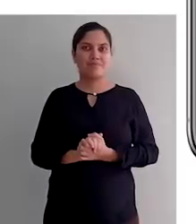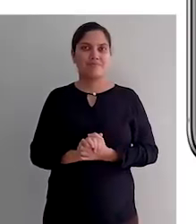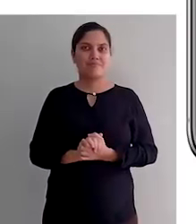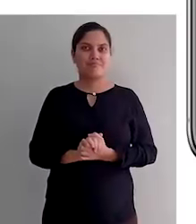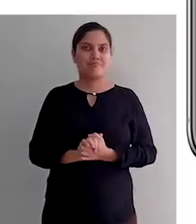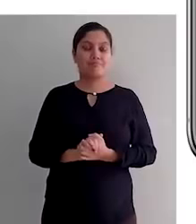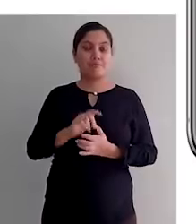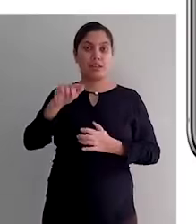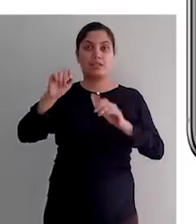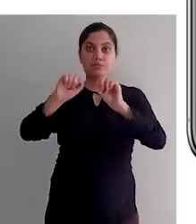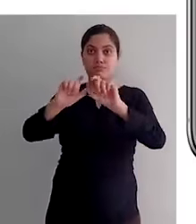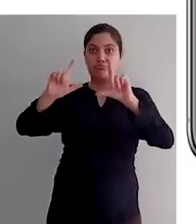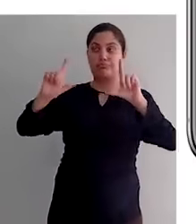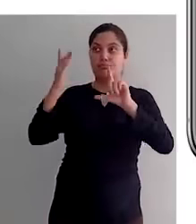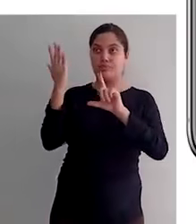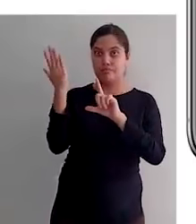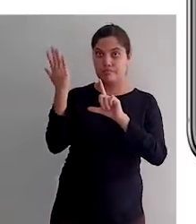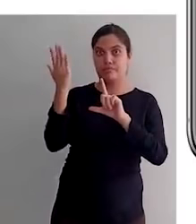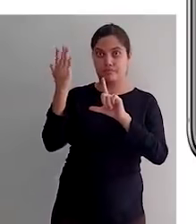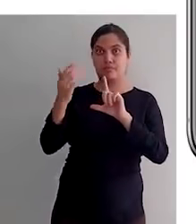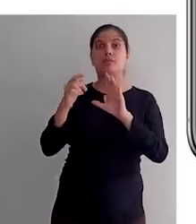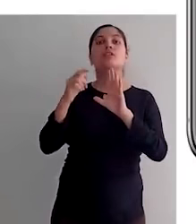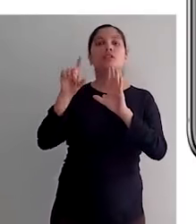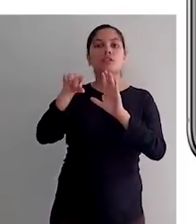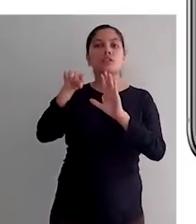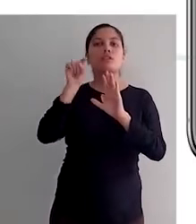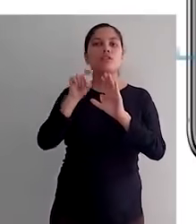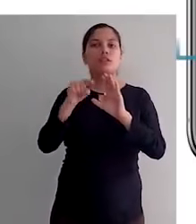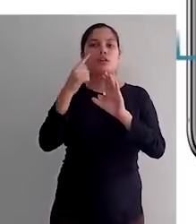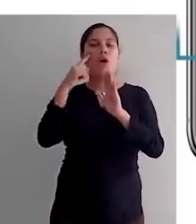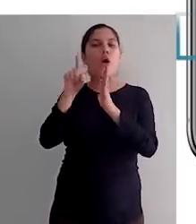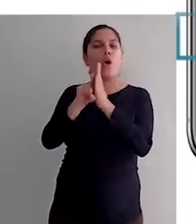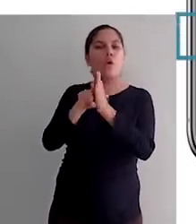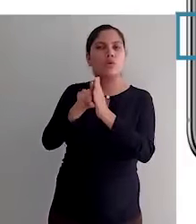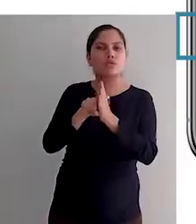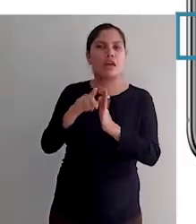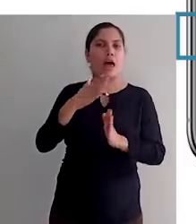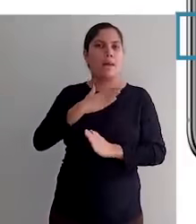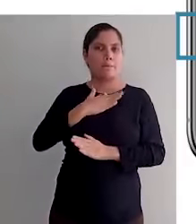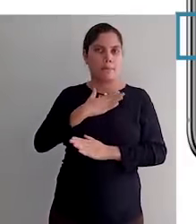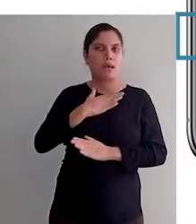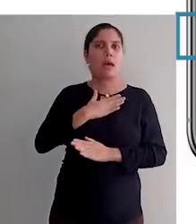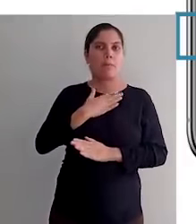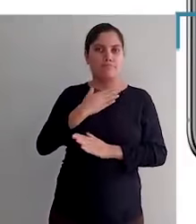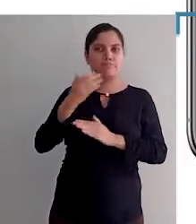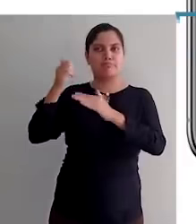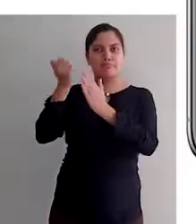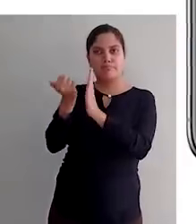Nessa tela, clique em Consultar a Minha Poupança Social Digital.